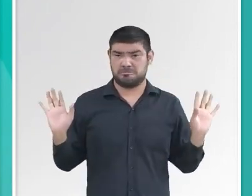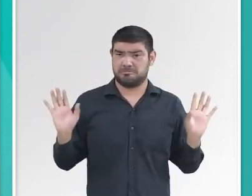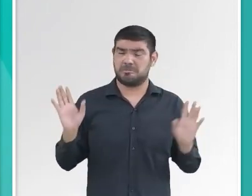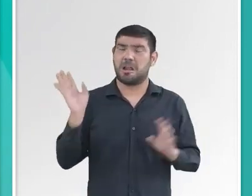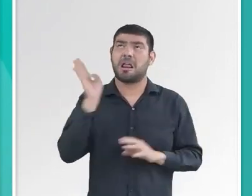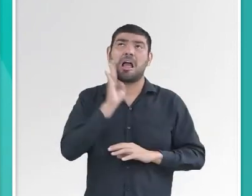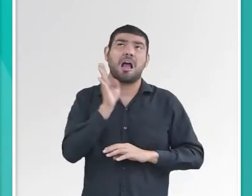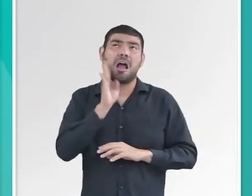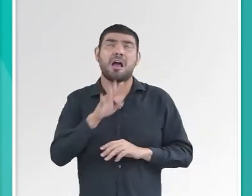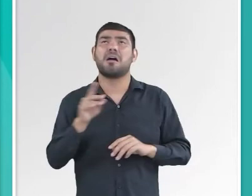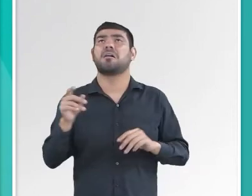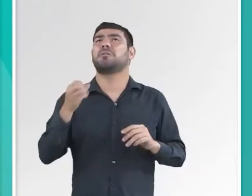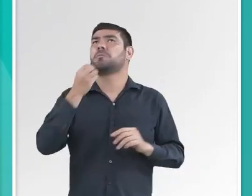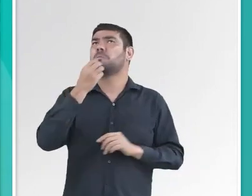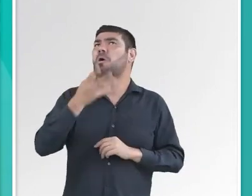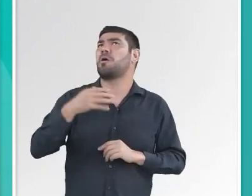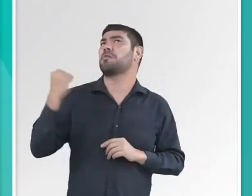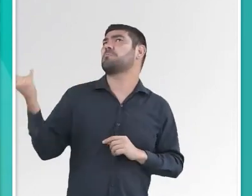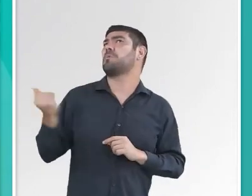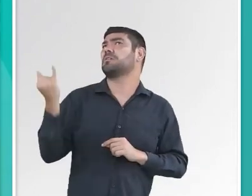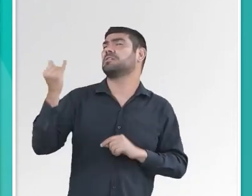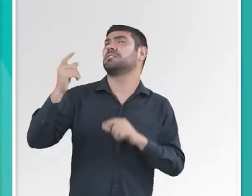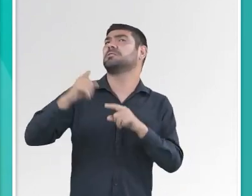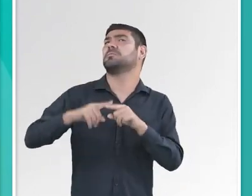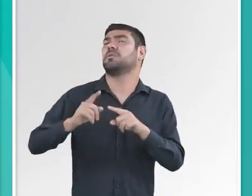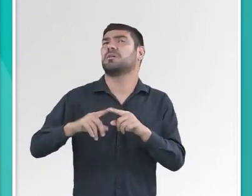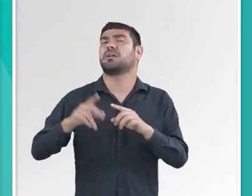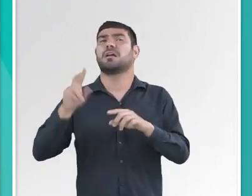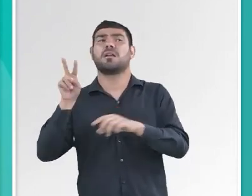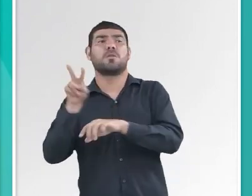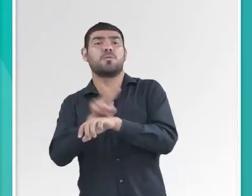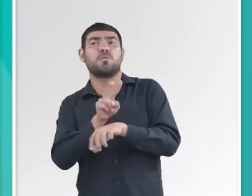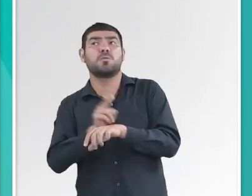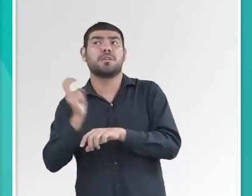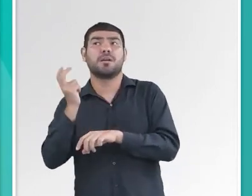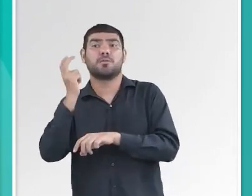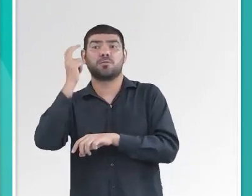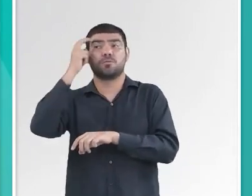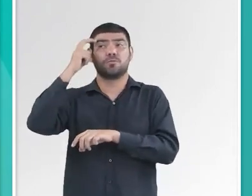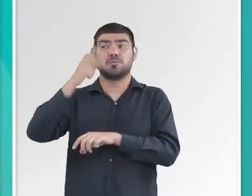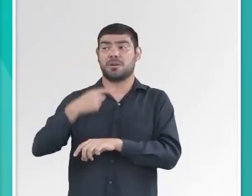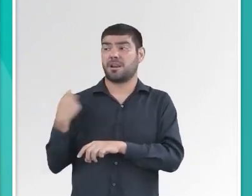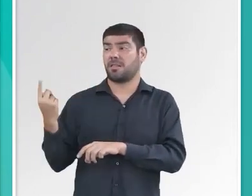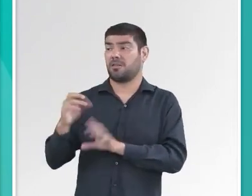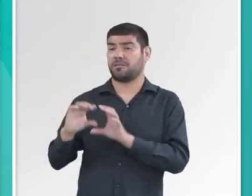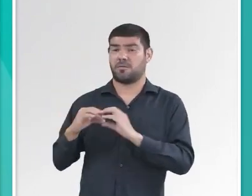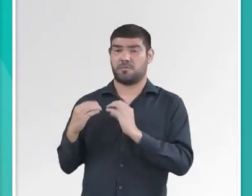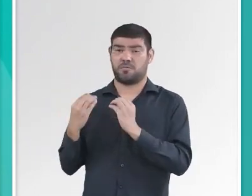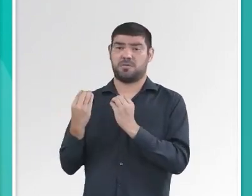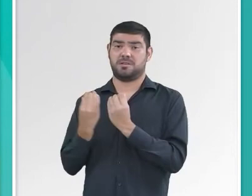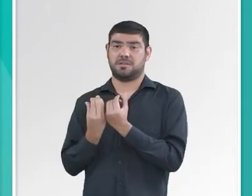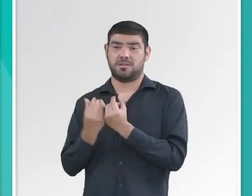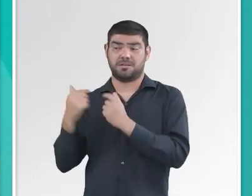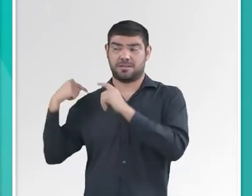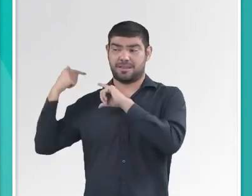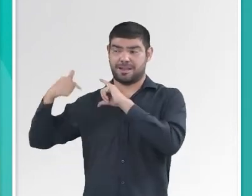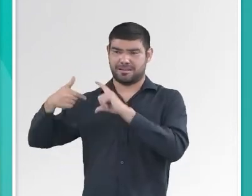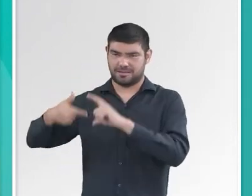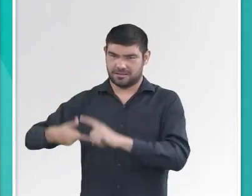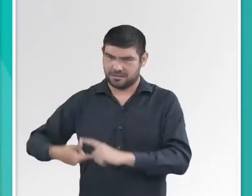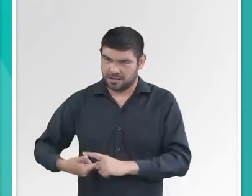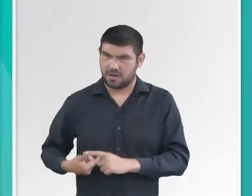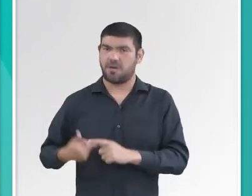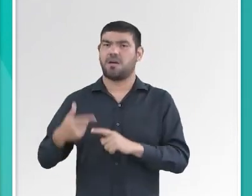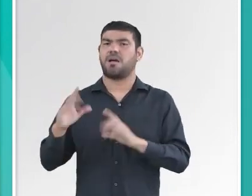legal, essa festa é muito importante porque ela preserva a cultura da nossa comunidade, as nossas tradições. Essa